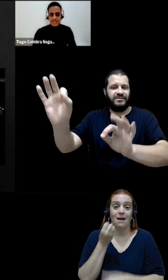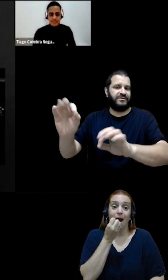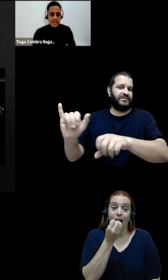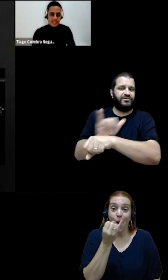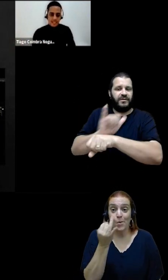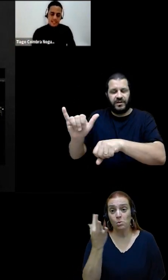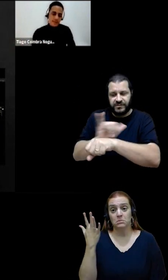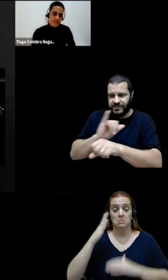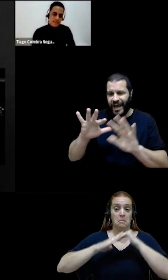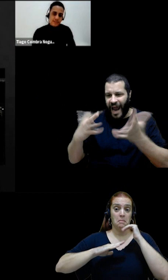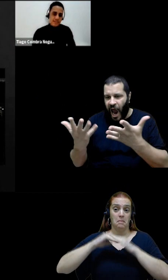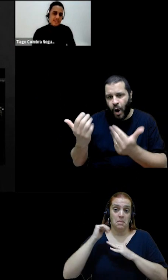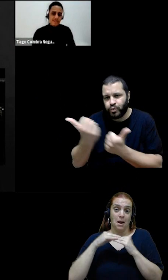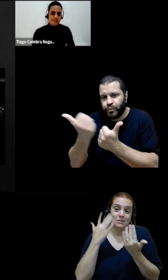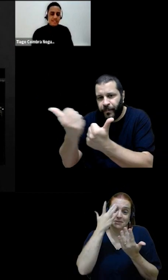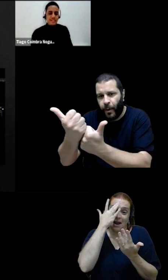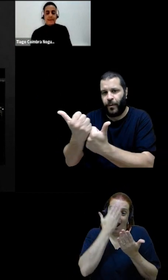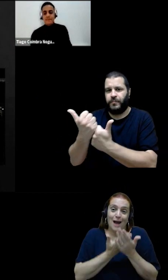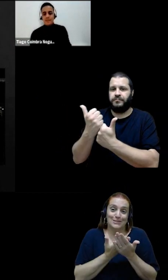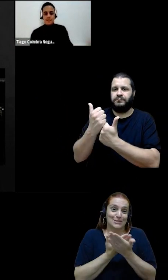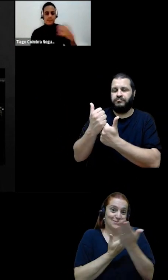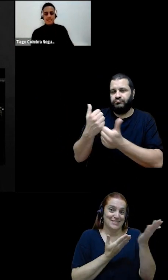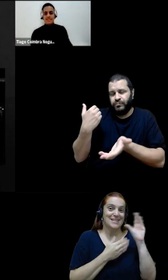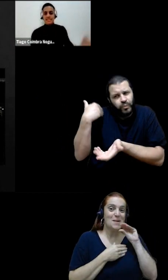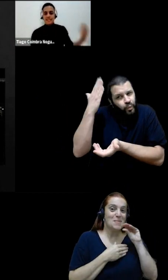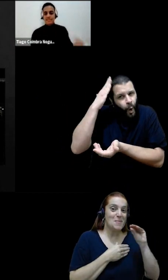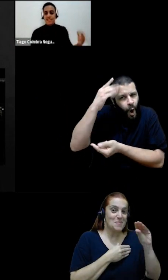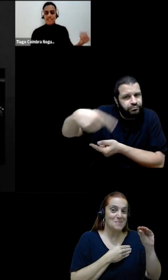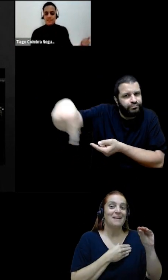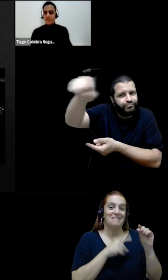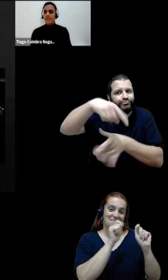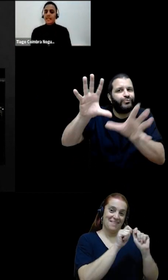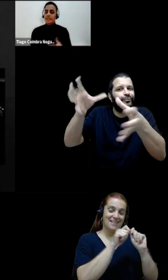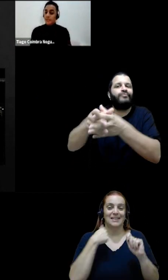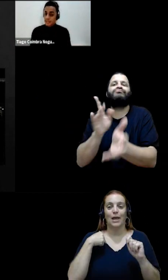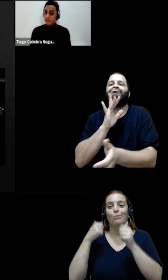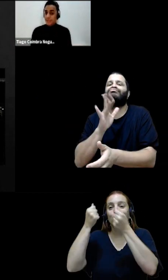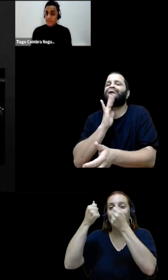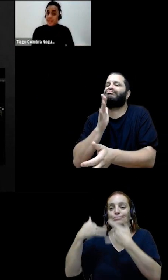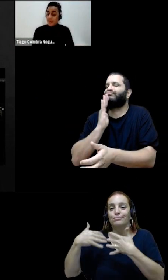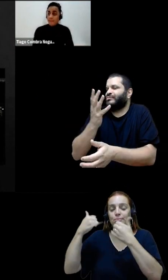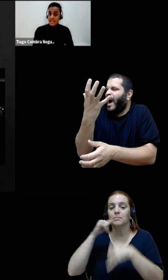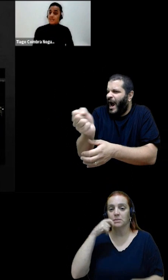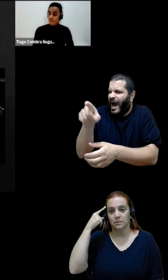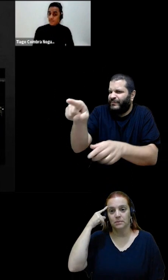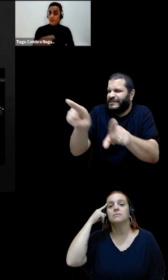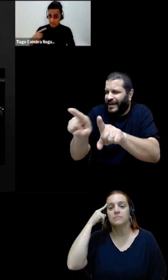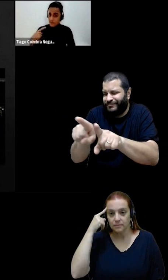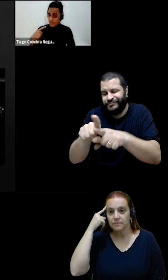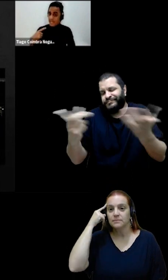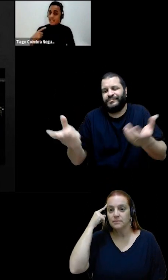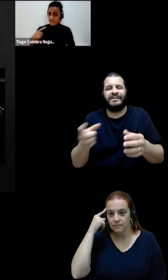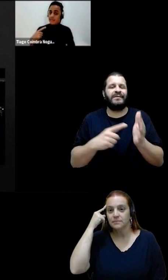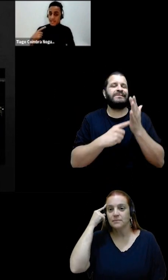algumas dessas práticas eu imagino que vocês devem fazer, e eu só apenas descrevi isso, né? Então, por exemplo, o feedback com a cabeça, quando você olha